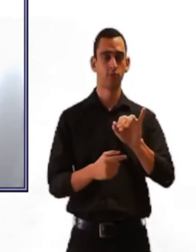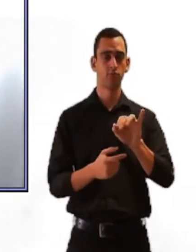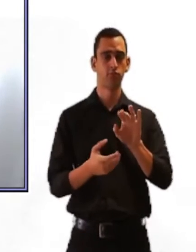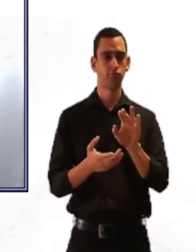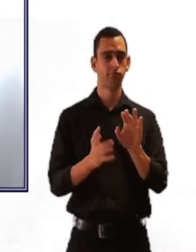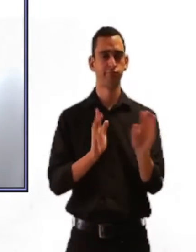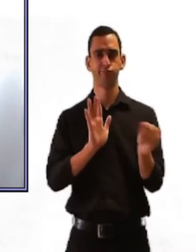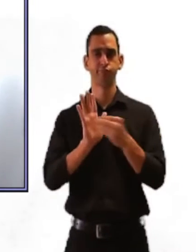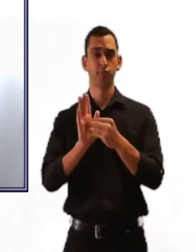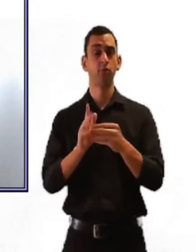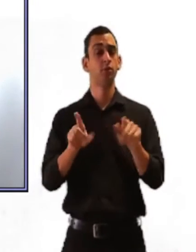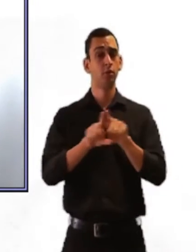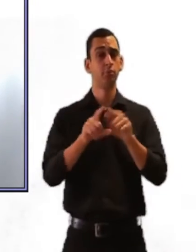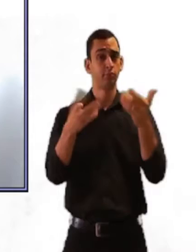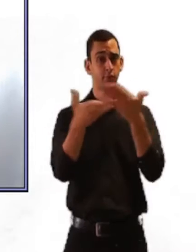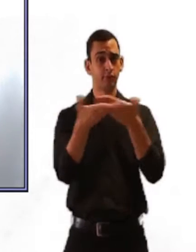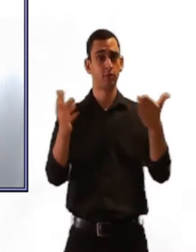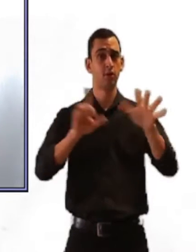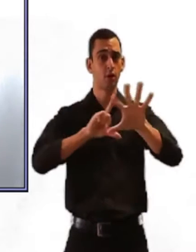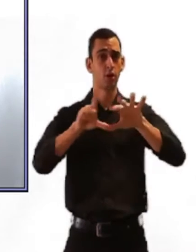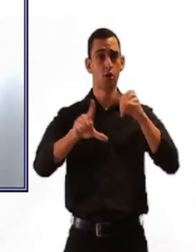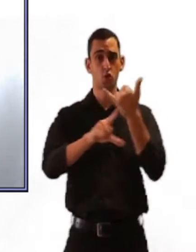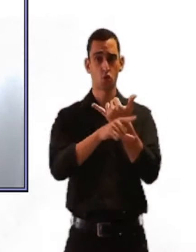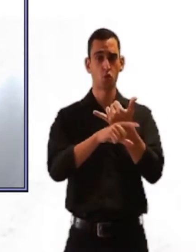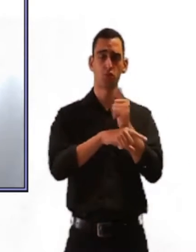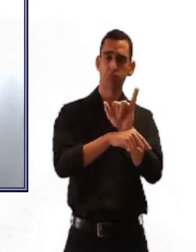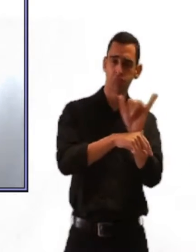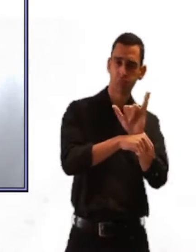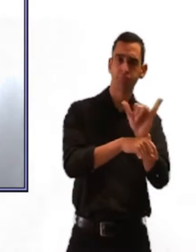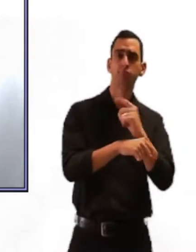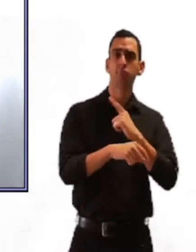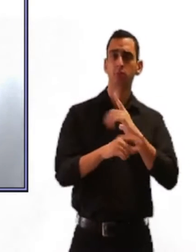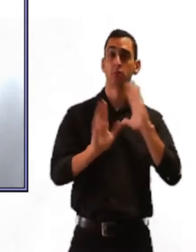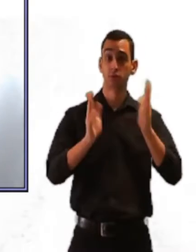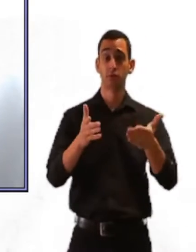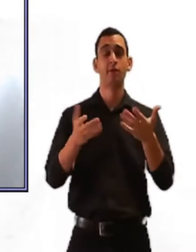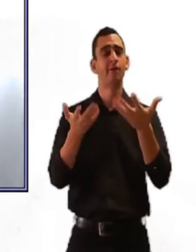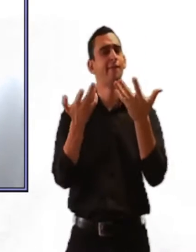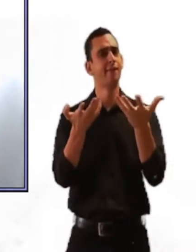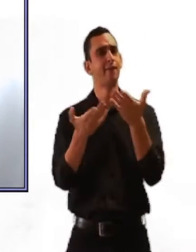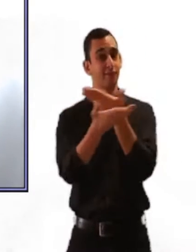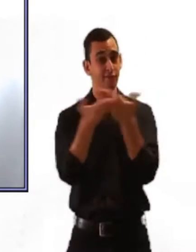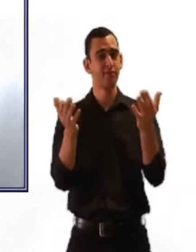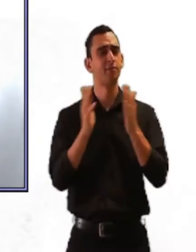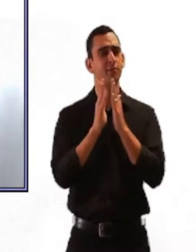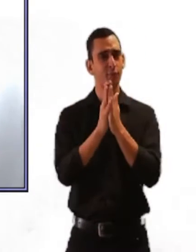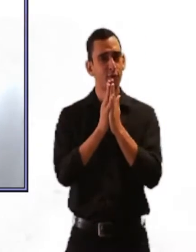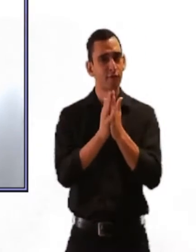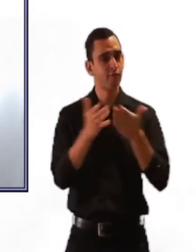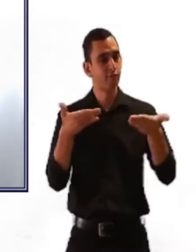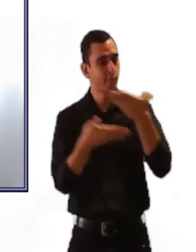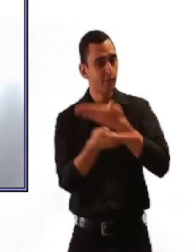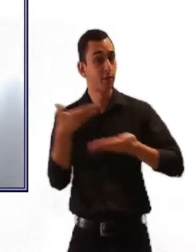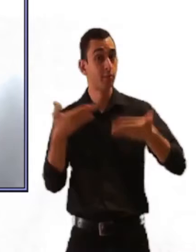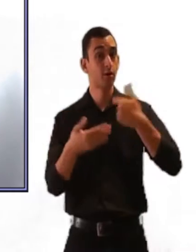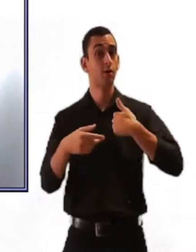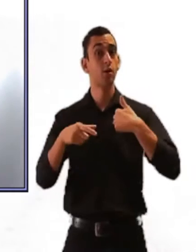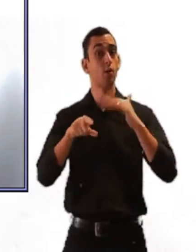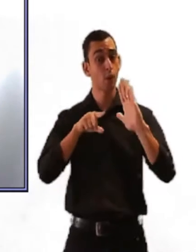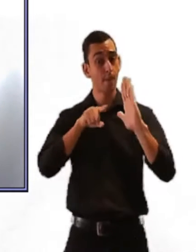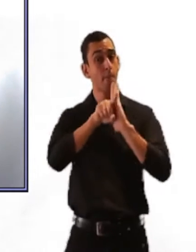estão pelo YouTube, né, eu gostaria da participação de vocês. Vou formular algumas perguntas e aí vocês